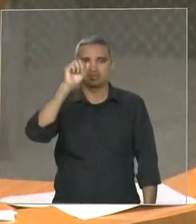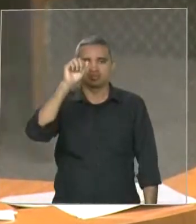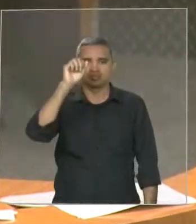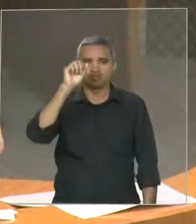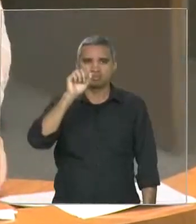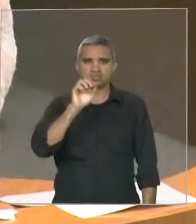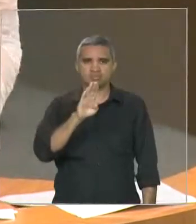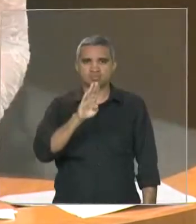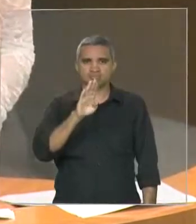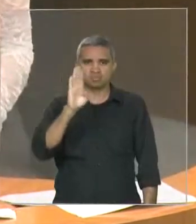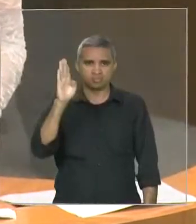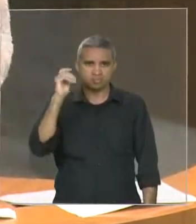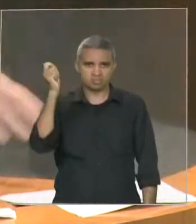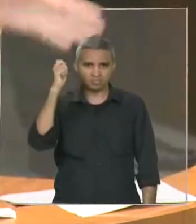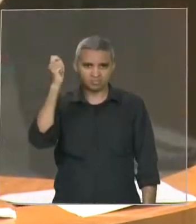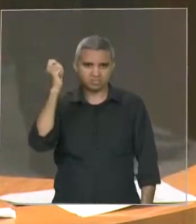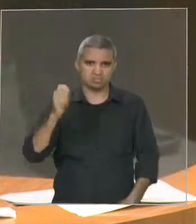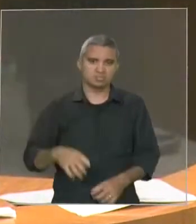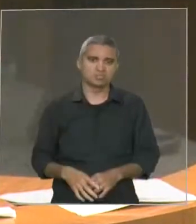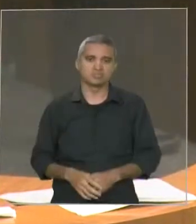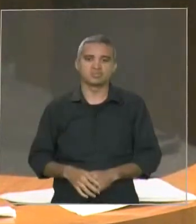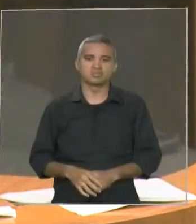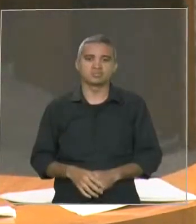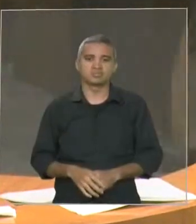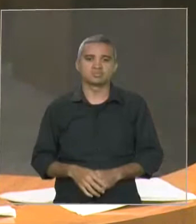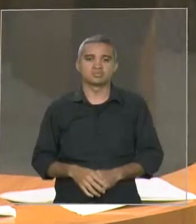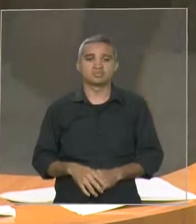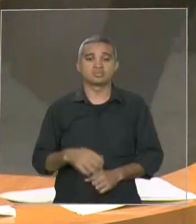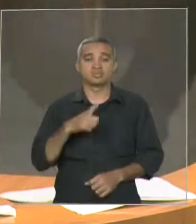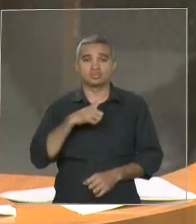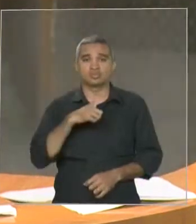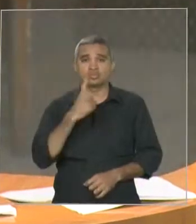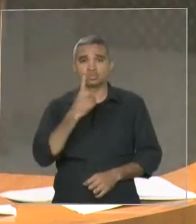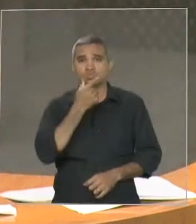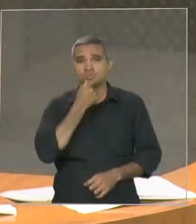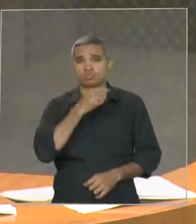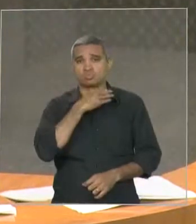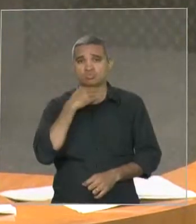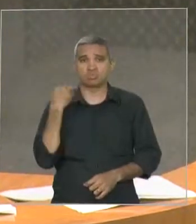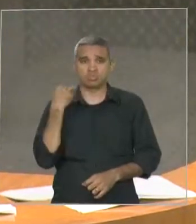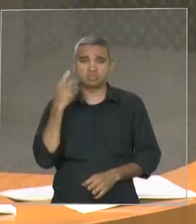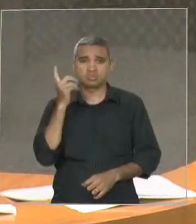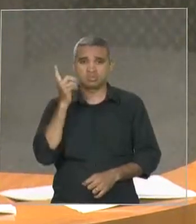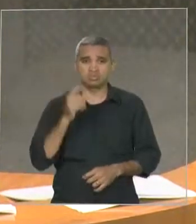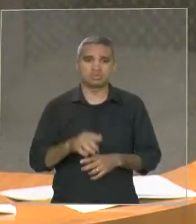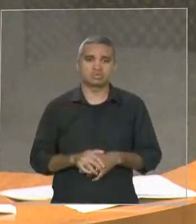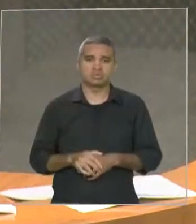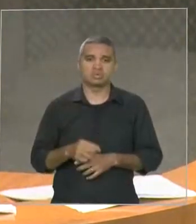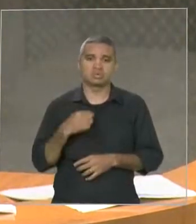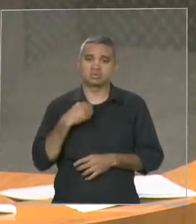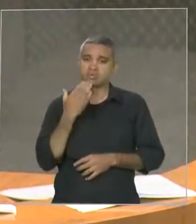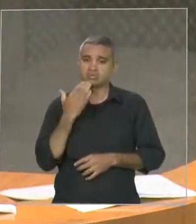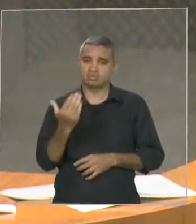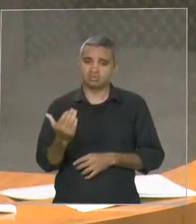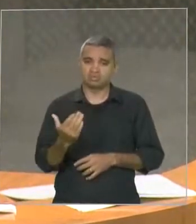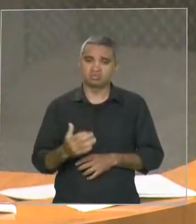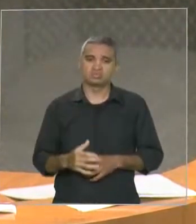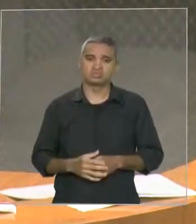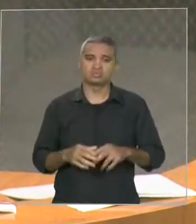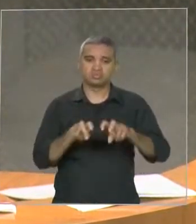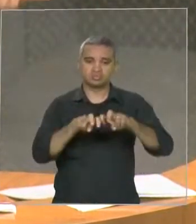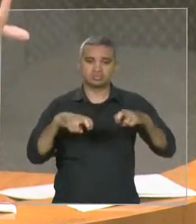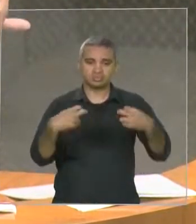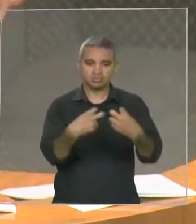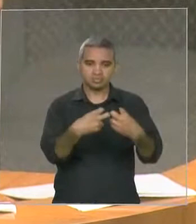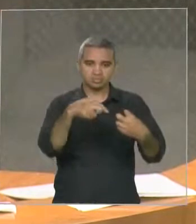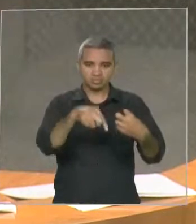um homem. Inclusive quero solicitar, e depois já vou fazer isso formalmente, a Vossa Excelência para uma comissão da Assembleia